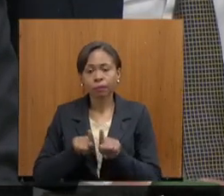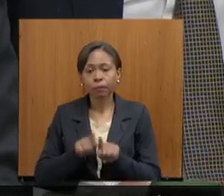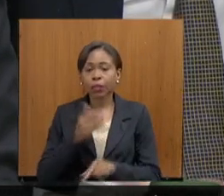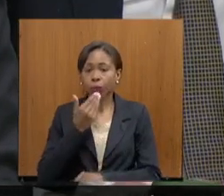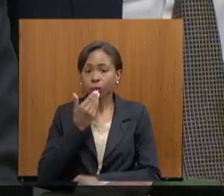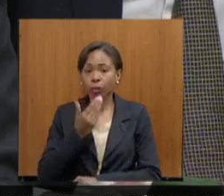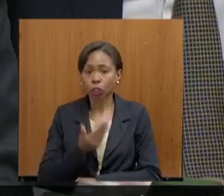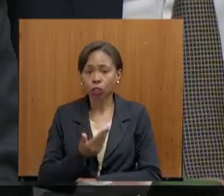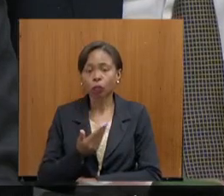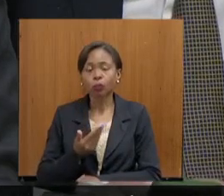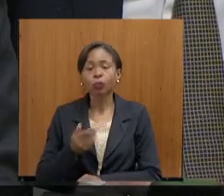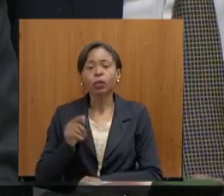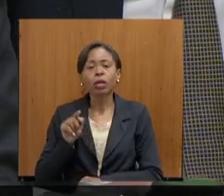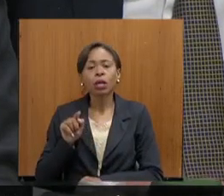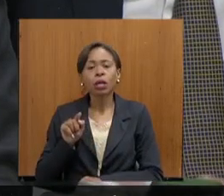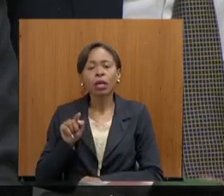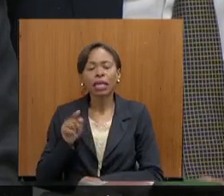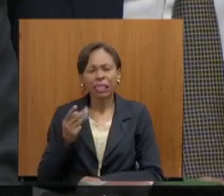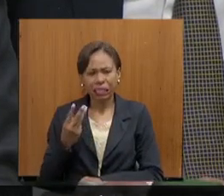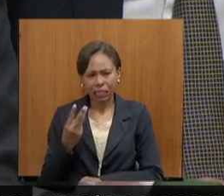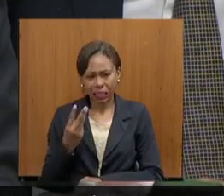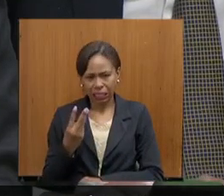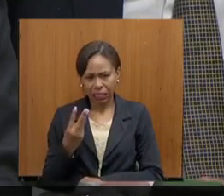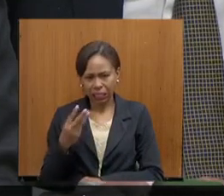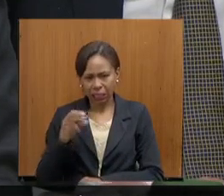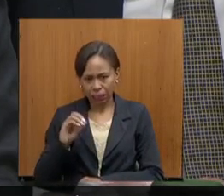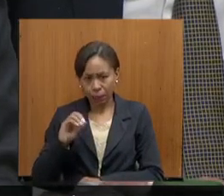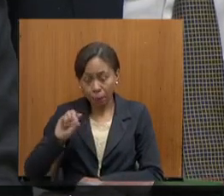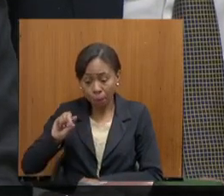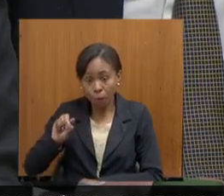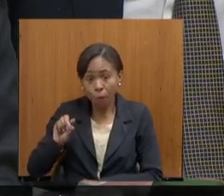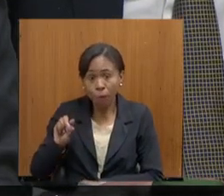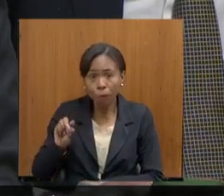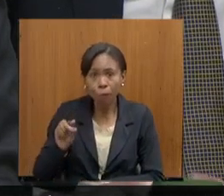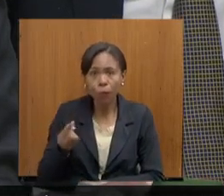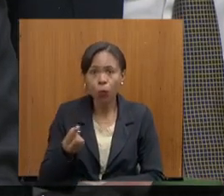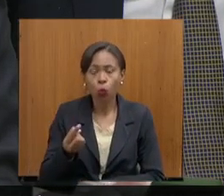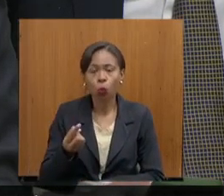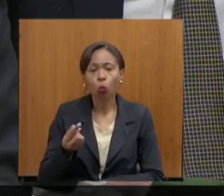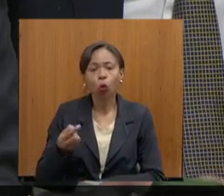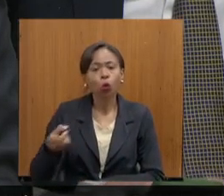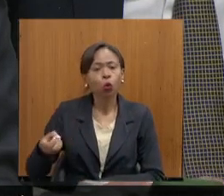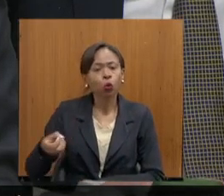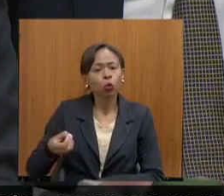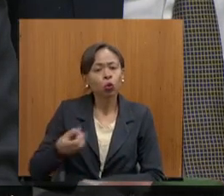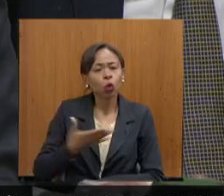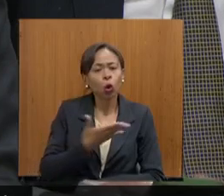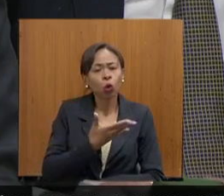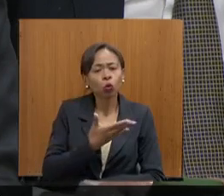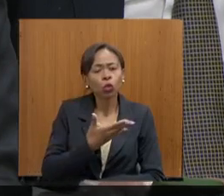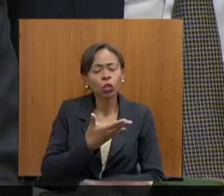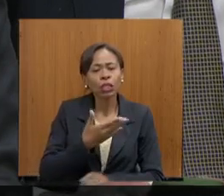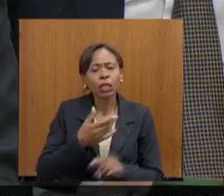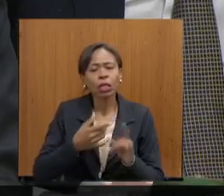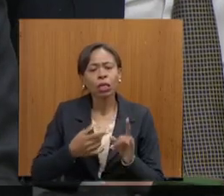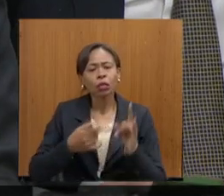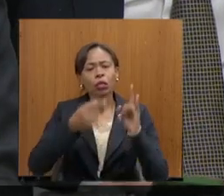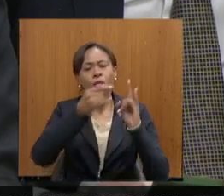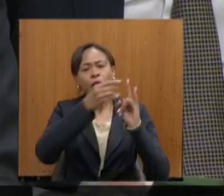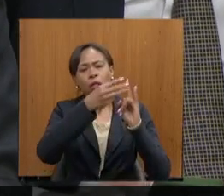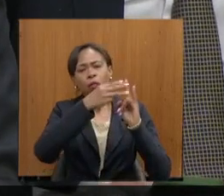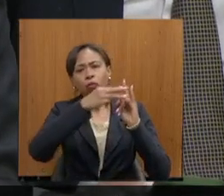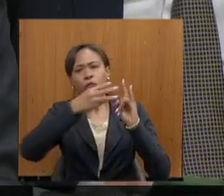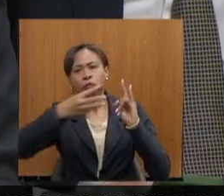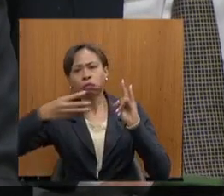nesses 30 mil né novos de Minas trifásica que